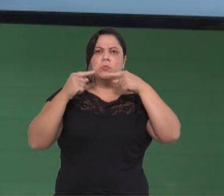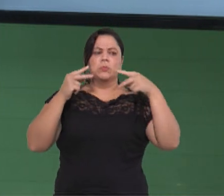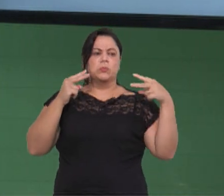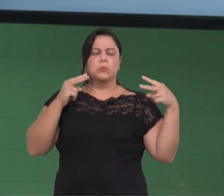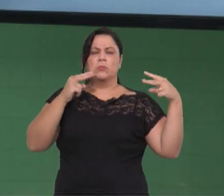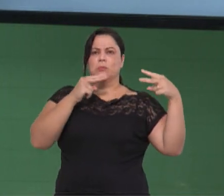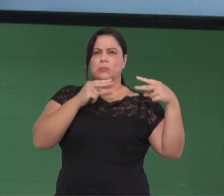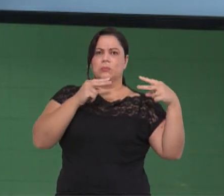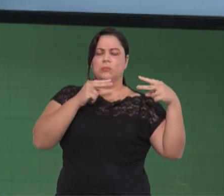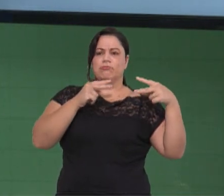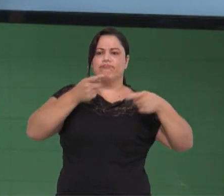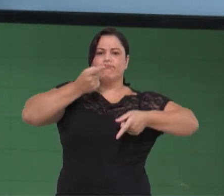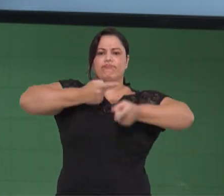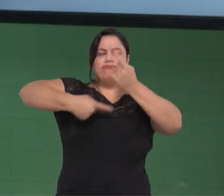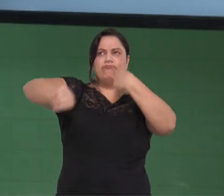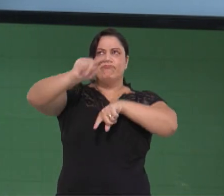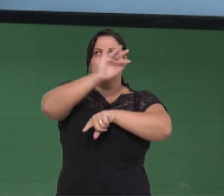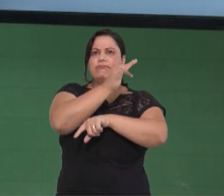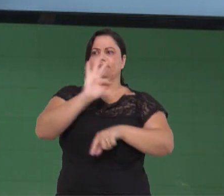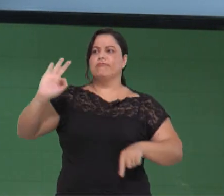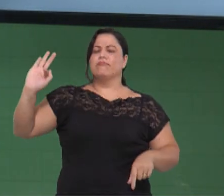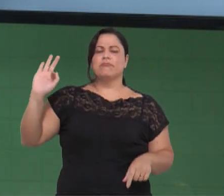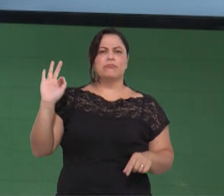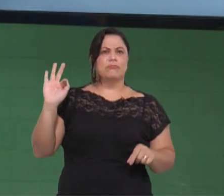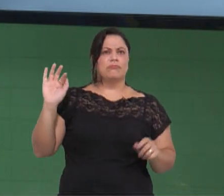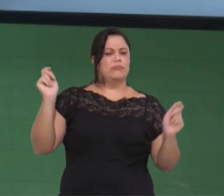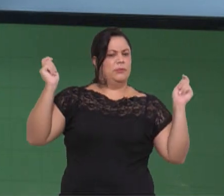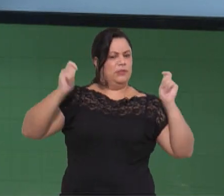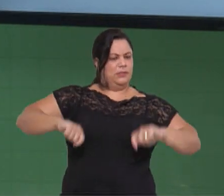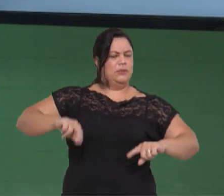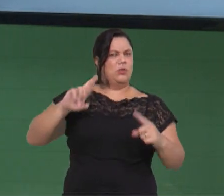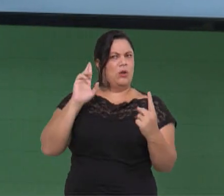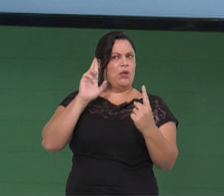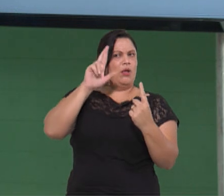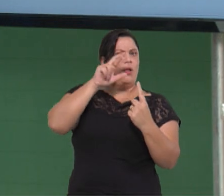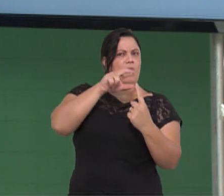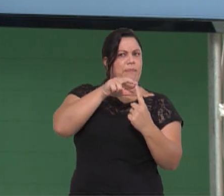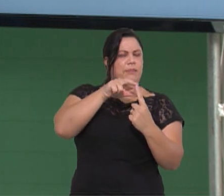se realmente os nossos representantes estão